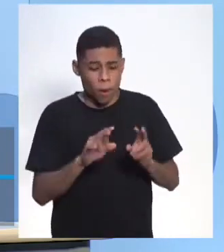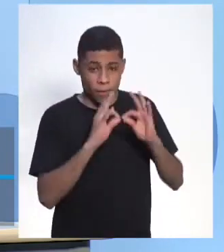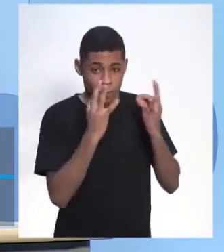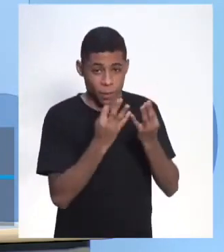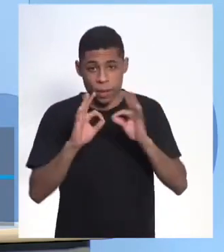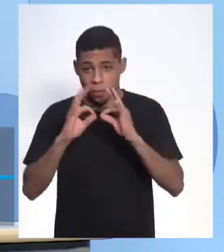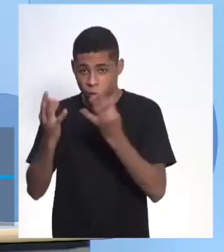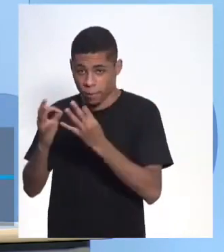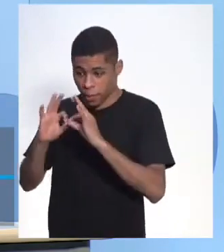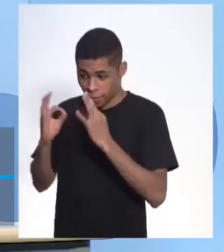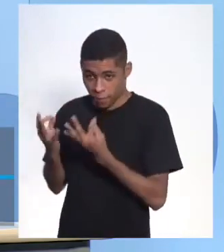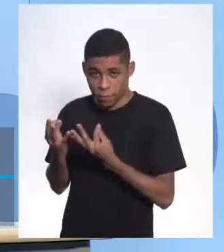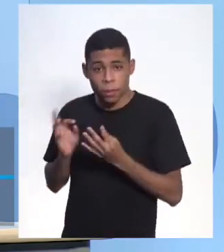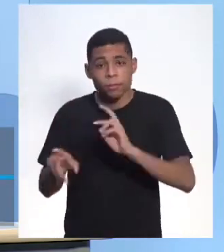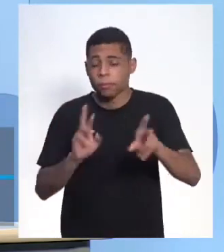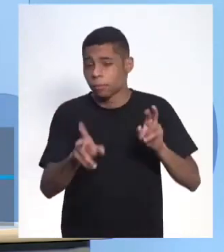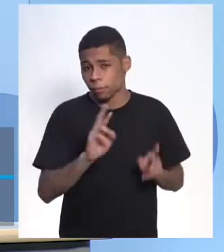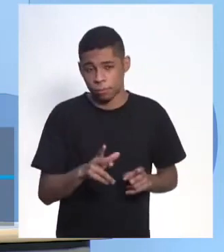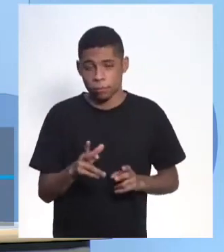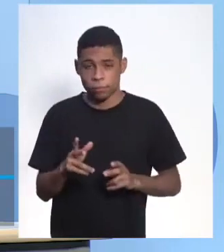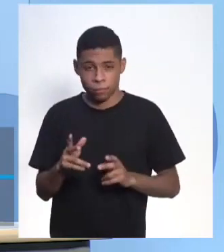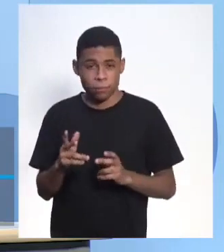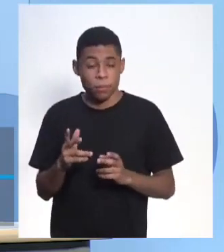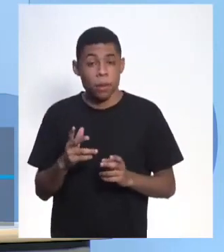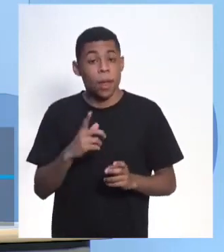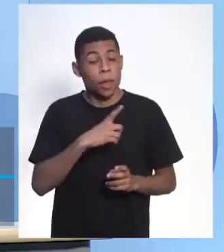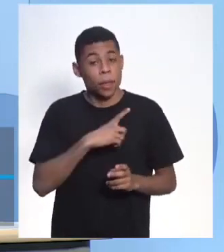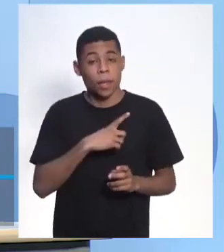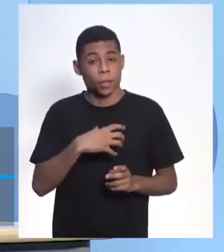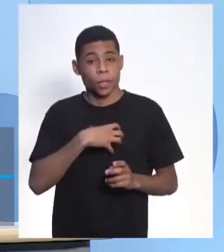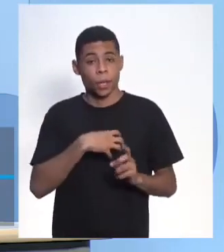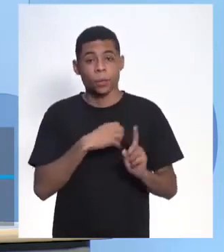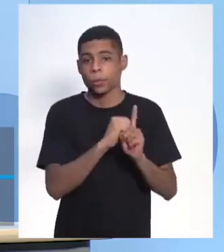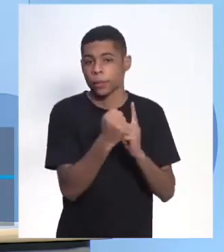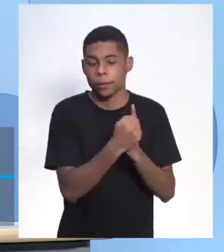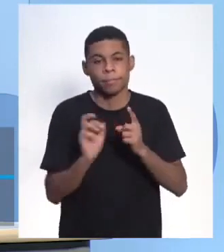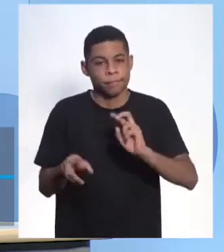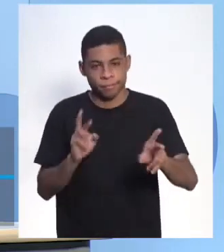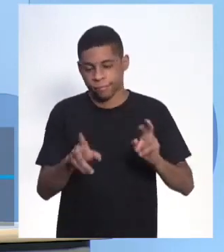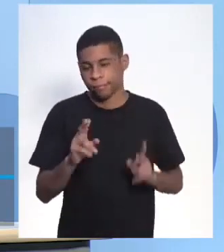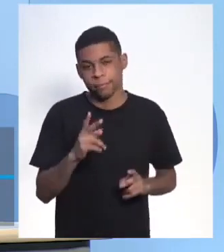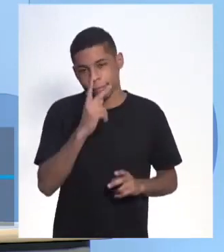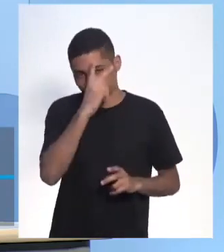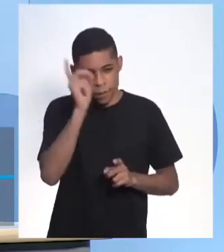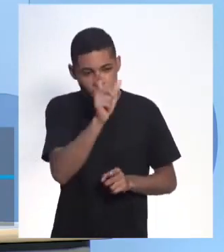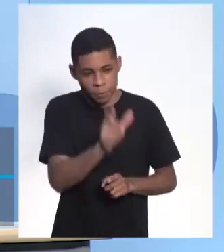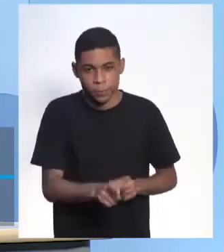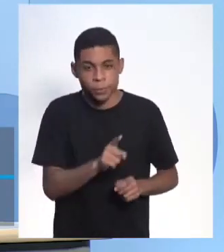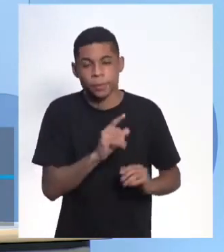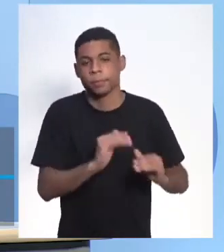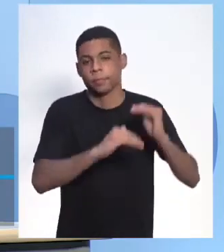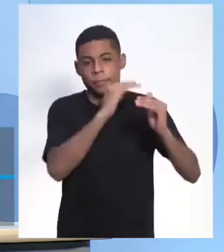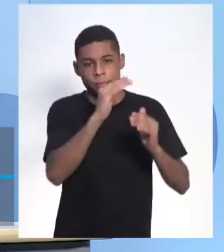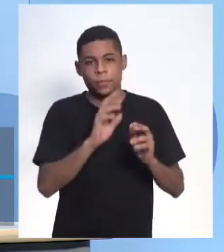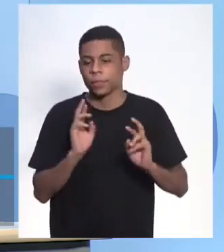para cada espaço, com certeza há um tipo de socialização e um tipo de indivíduo se construindo ali.